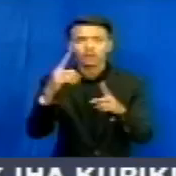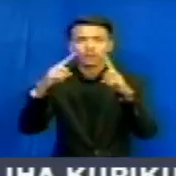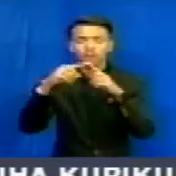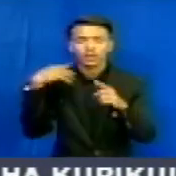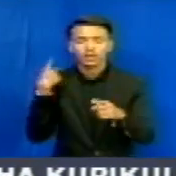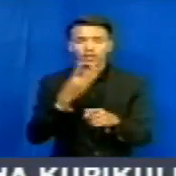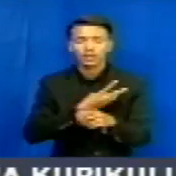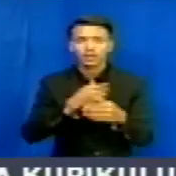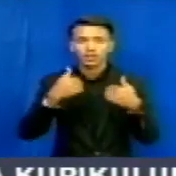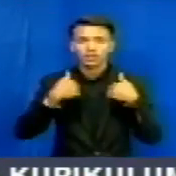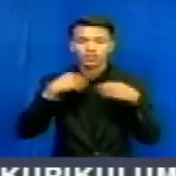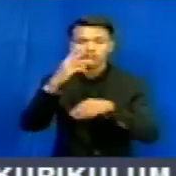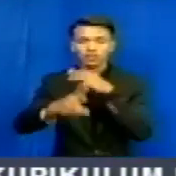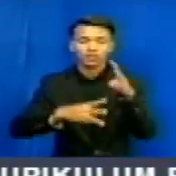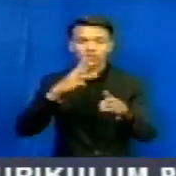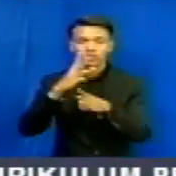ita leno mundu ya